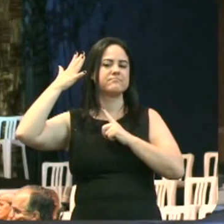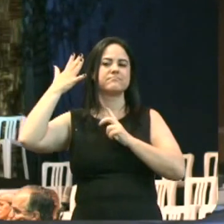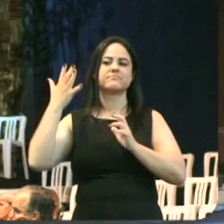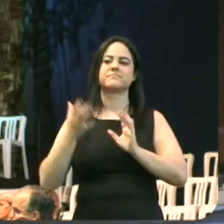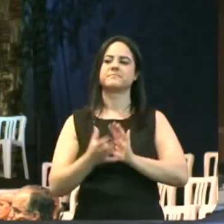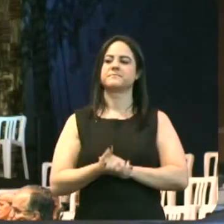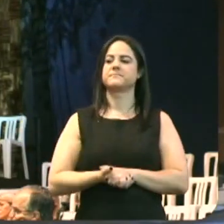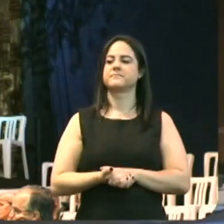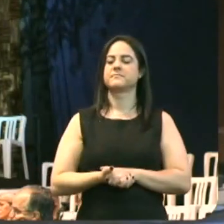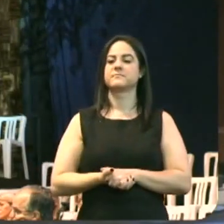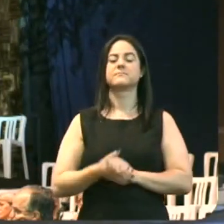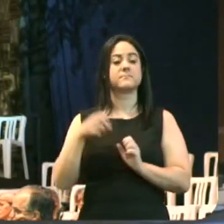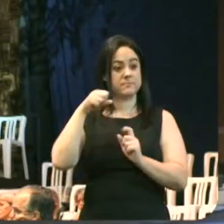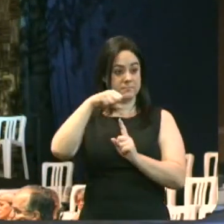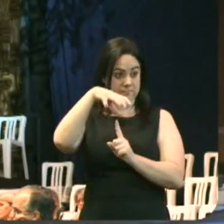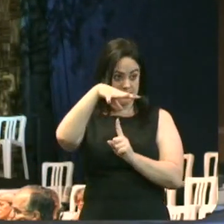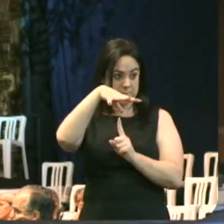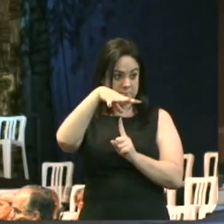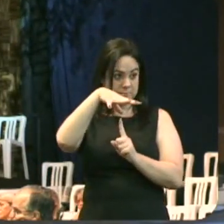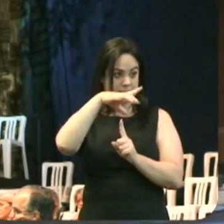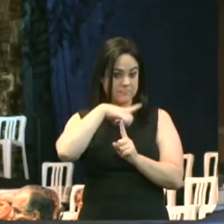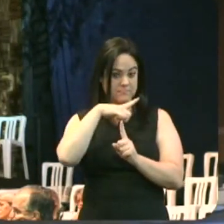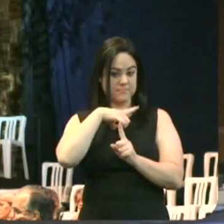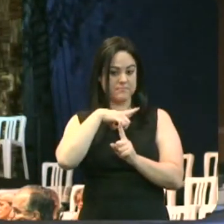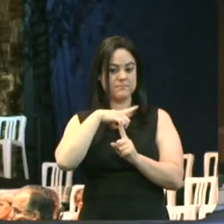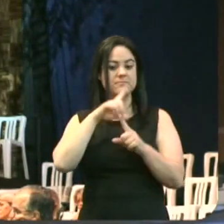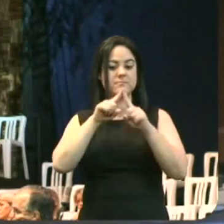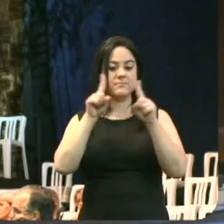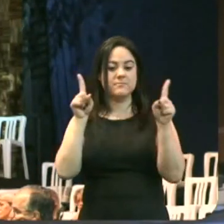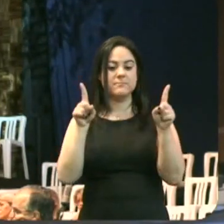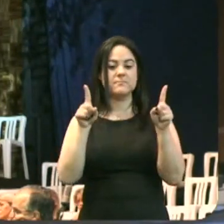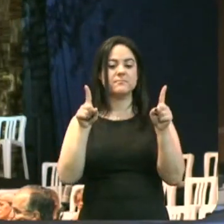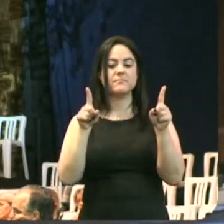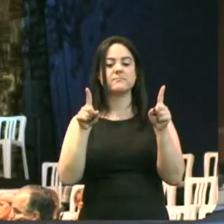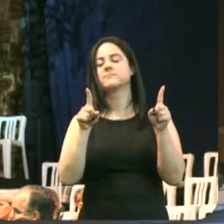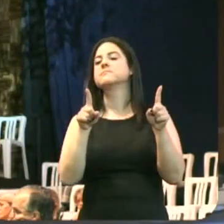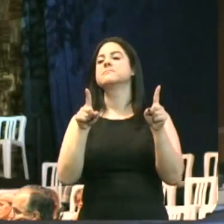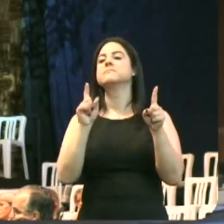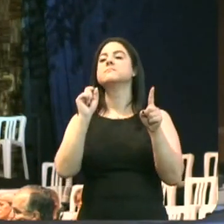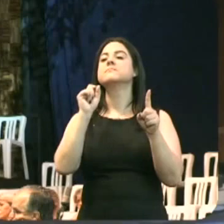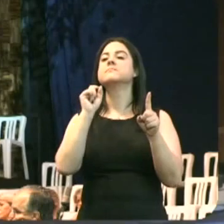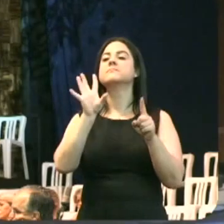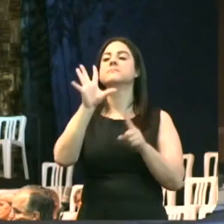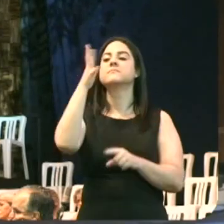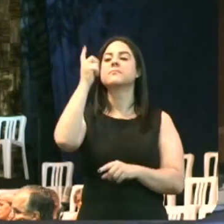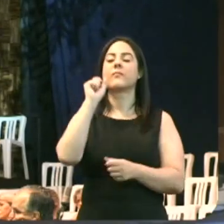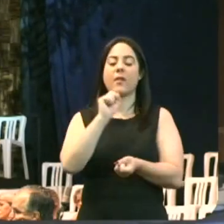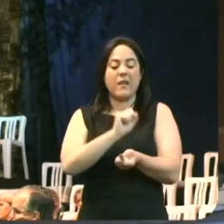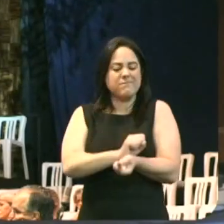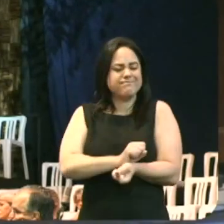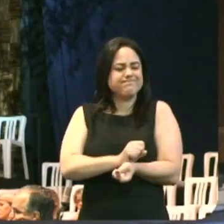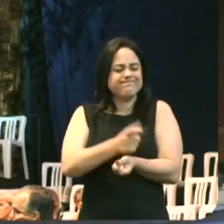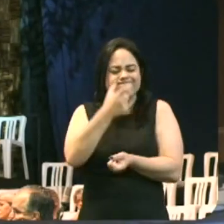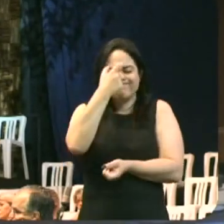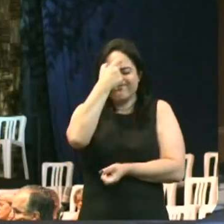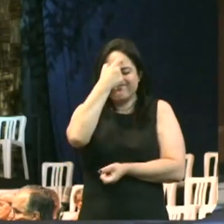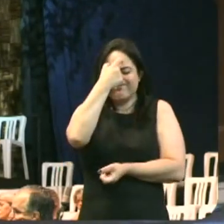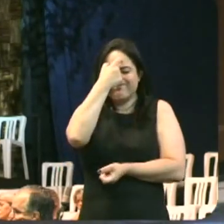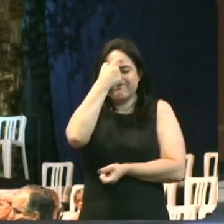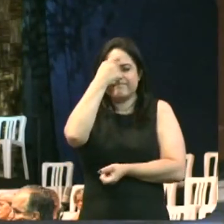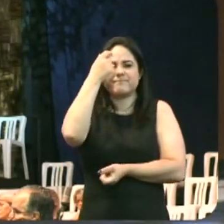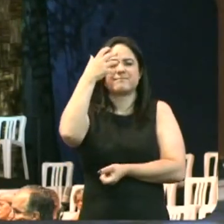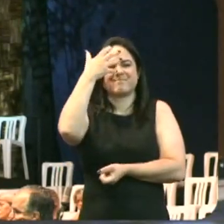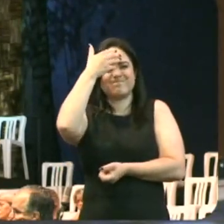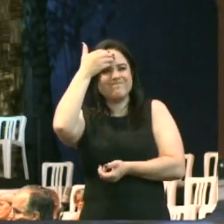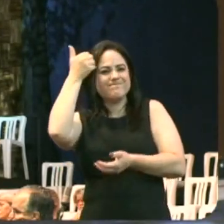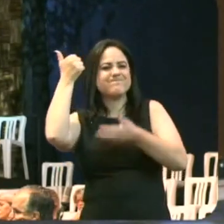sabe, Ele não só ilumina, Ele vai, e aquilo que aprisiona a nossa mente, Ele vai arrancando